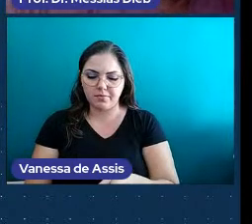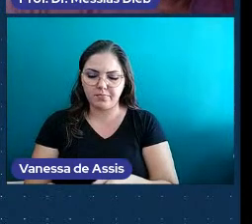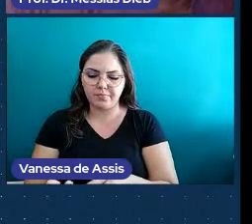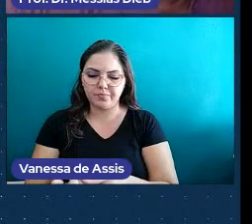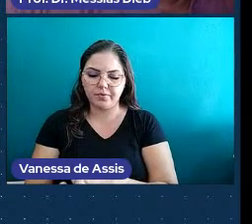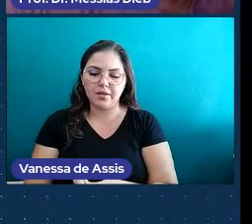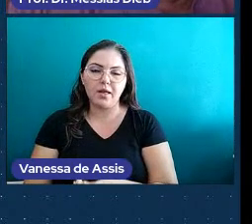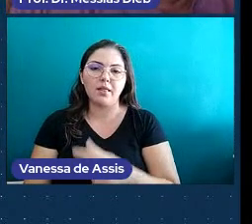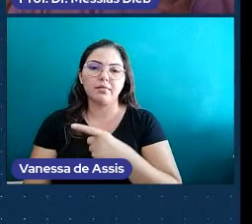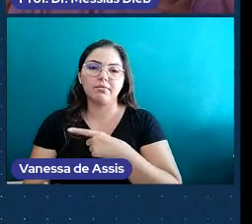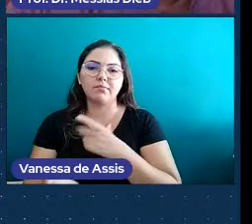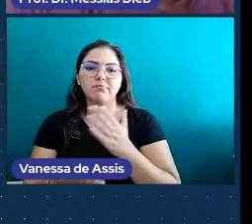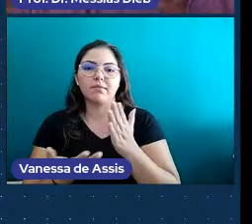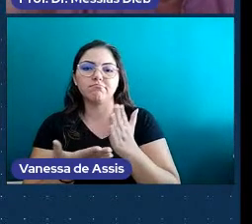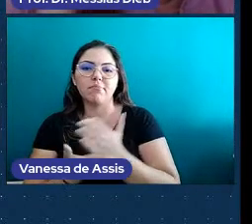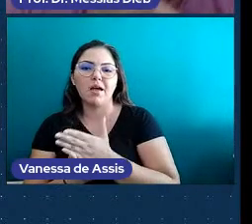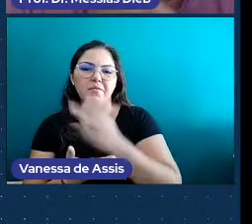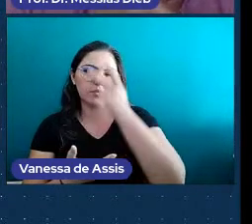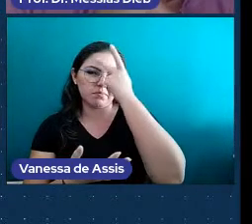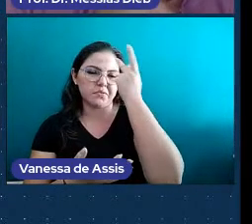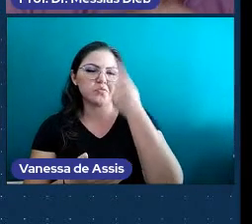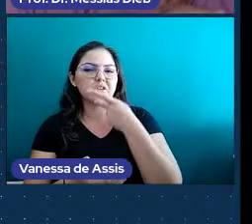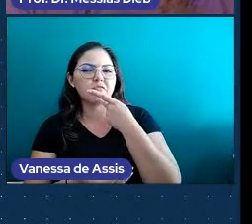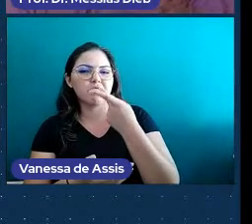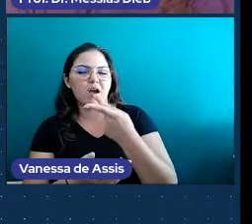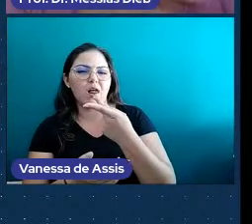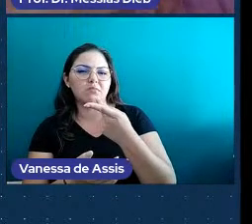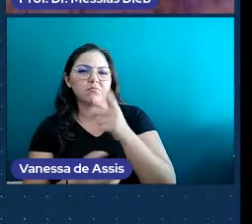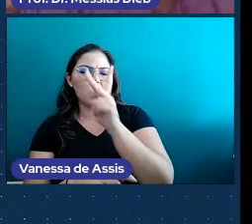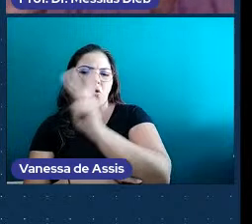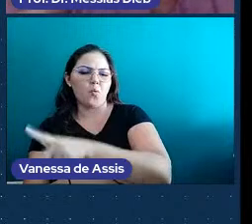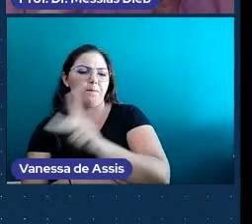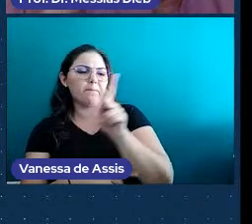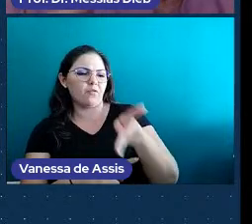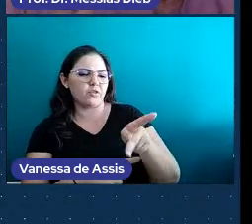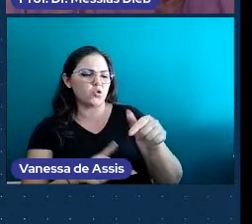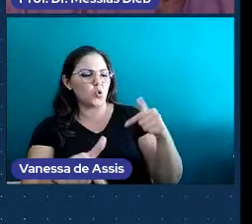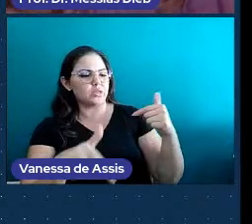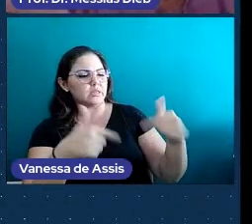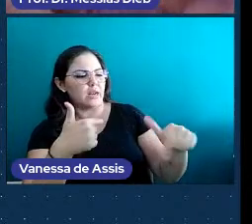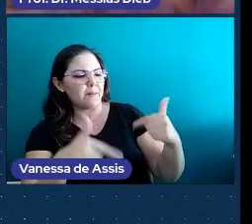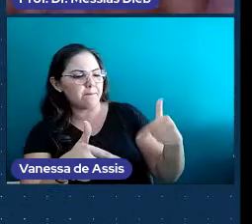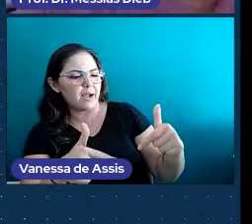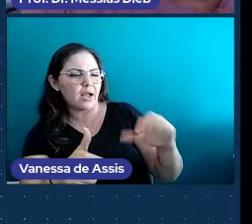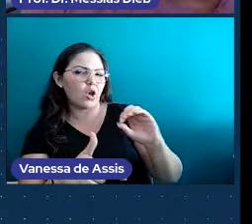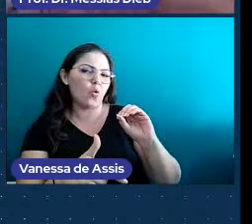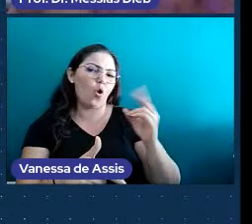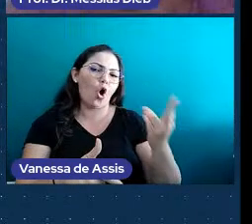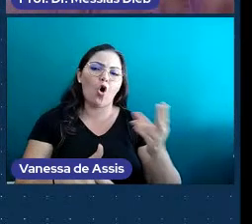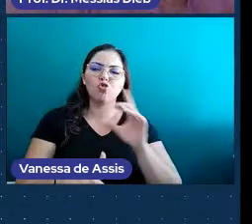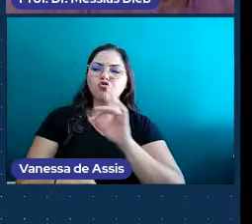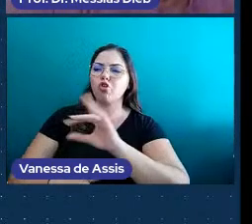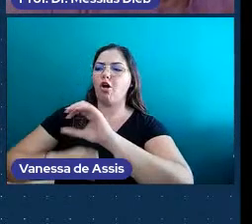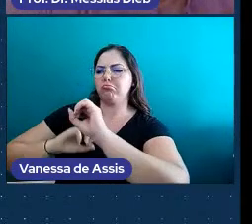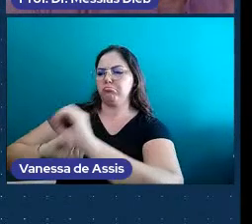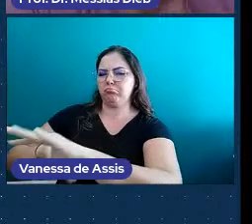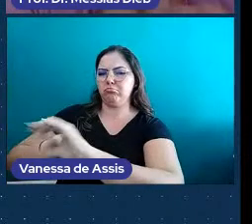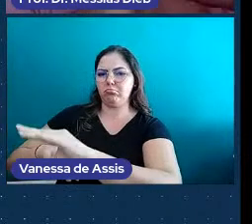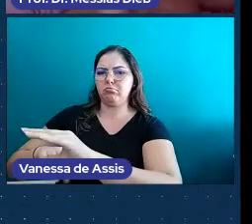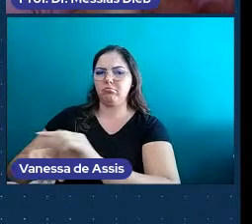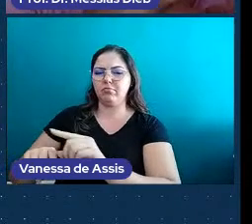a possibilidade de se pensar que o trabalho do professor em sala de aula não é um trabalho, né? Ele dar aula não é um